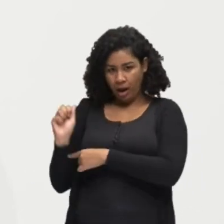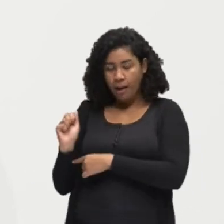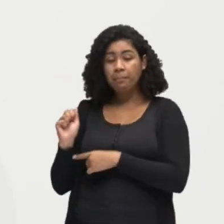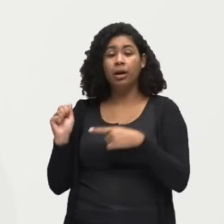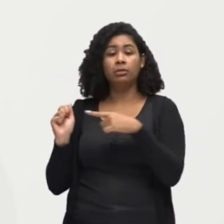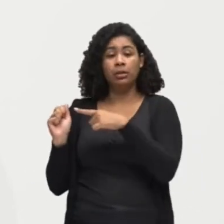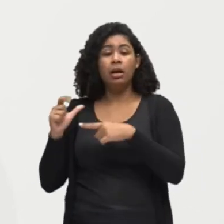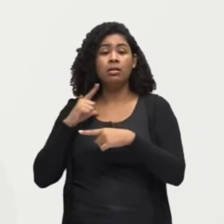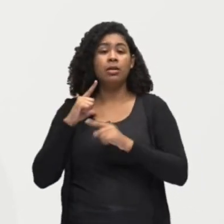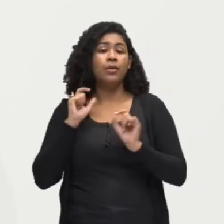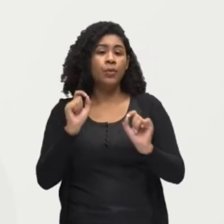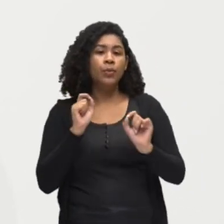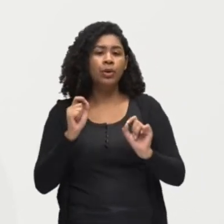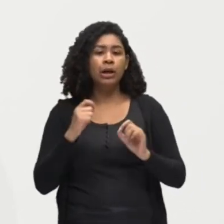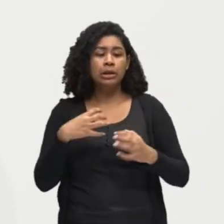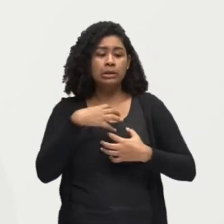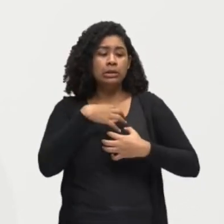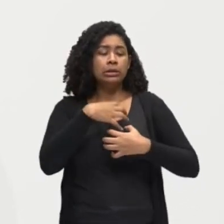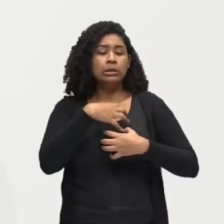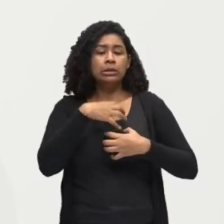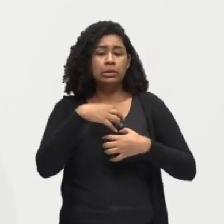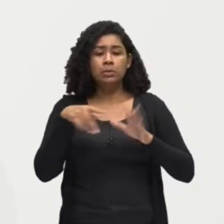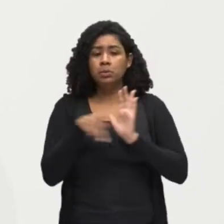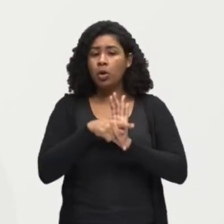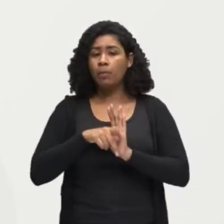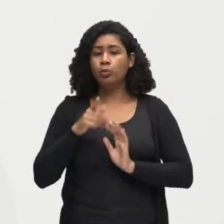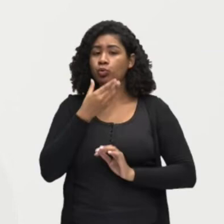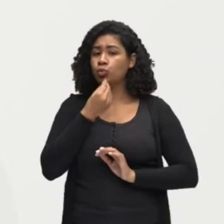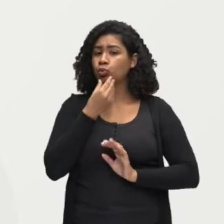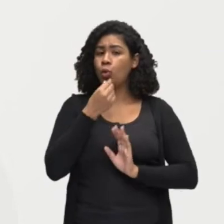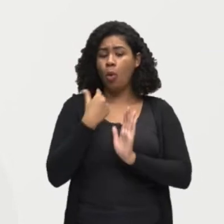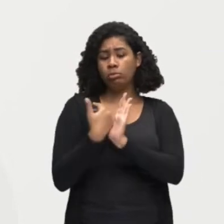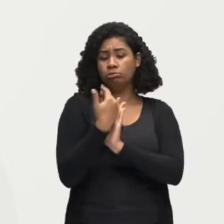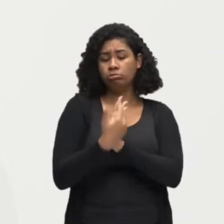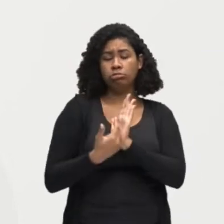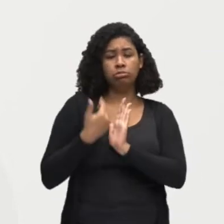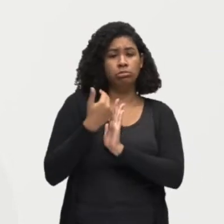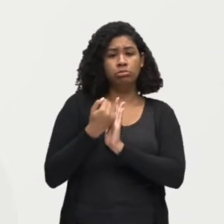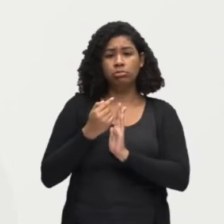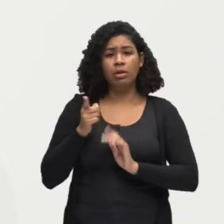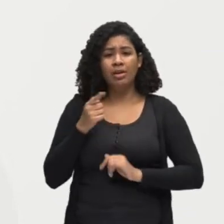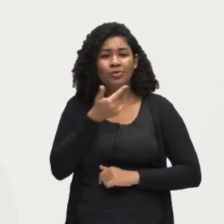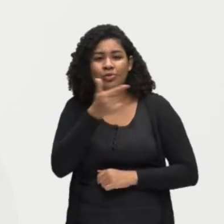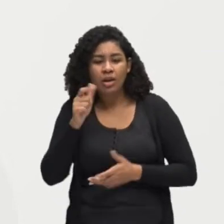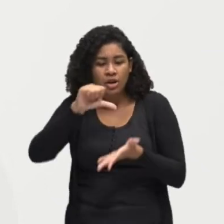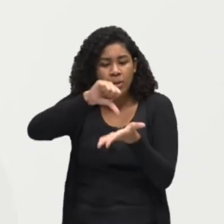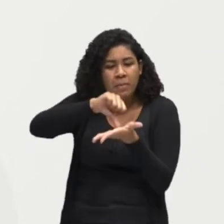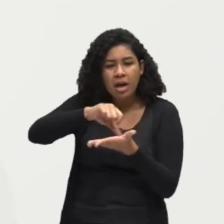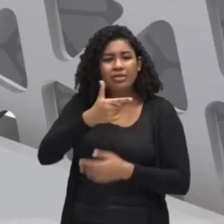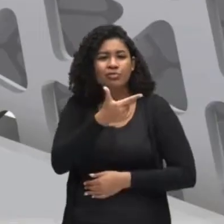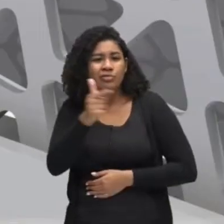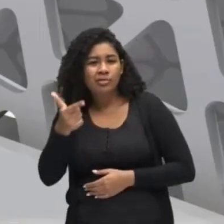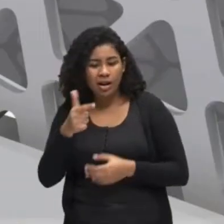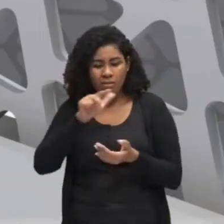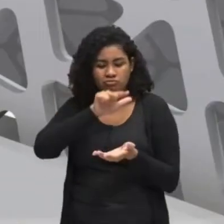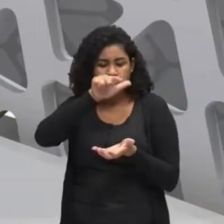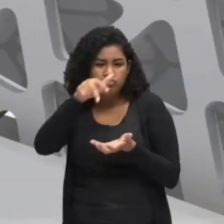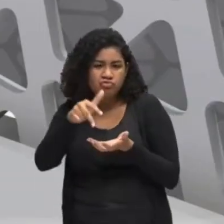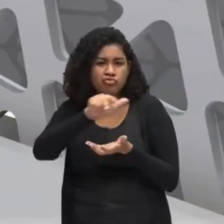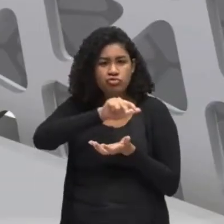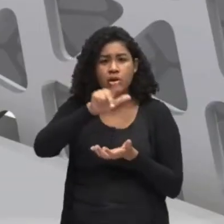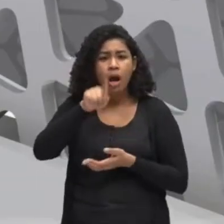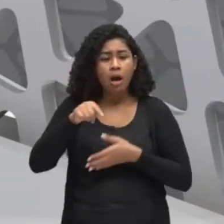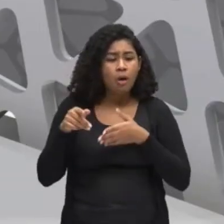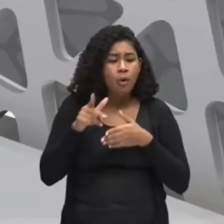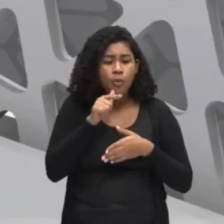a sensação que ele tem na viagem, tá bom? Ele não tem GPS, ele não tem satélite, ele está indo no percurso do rio